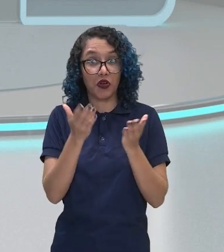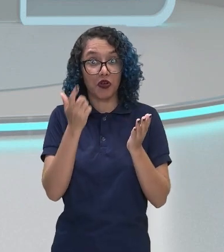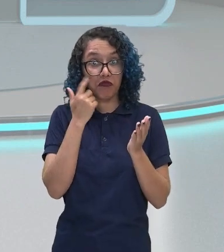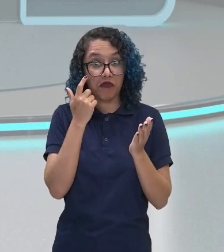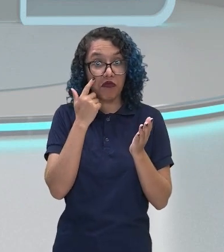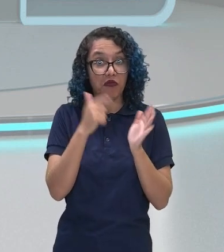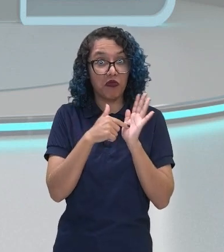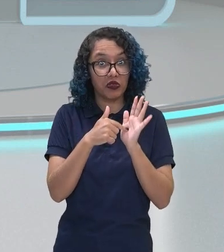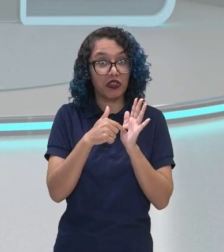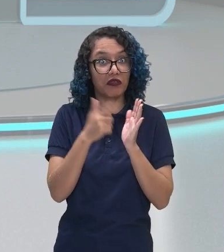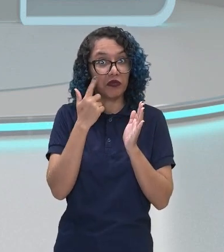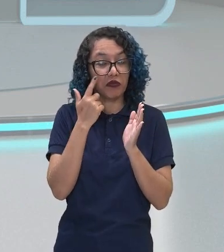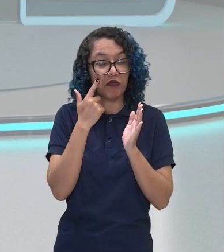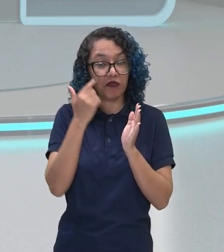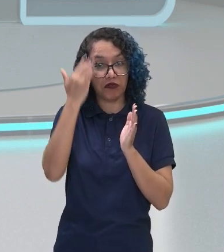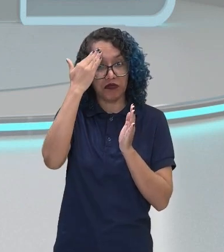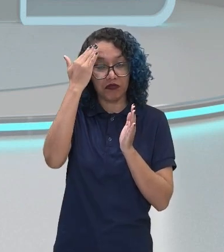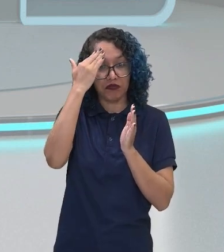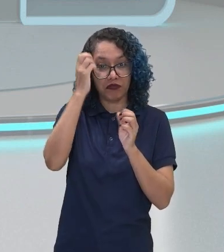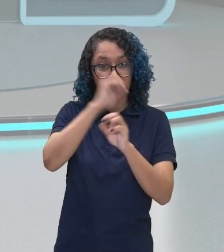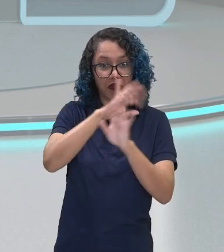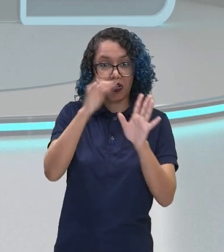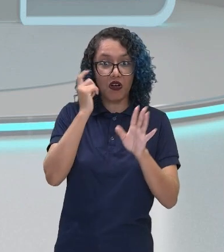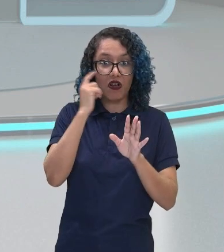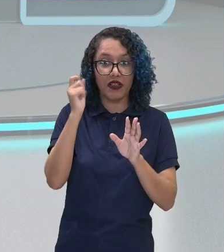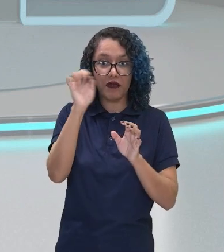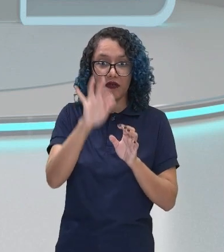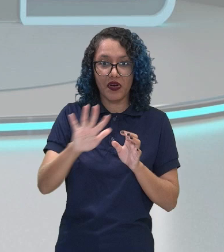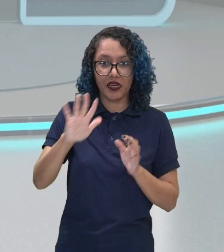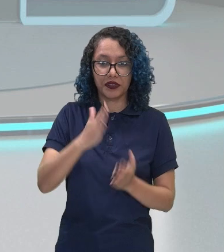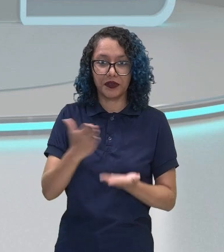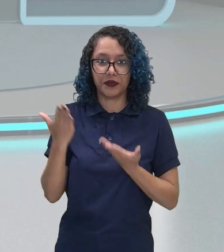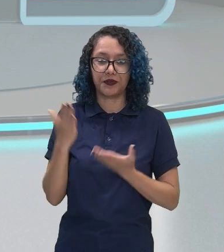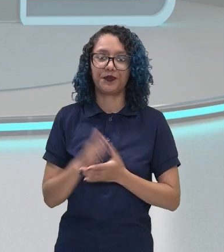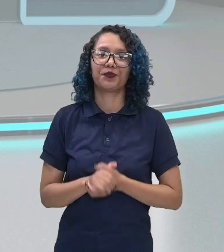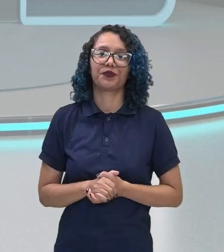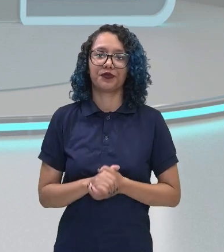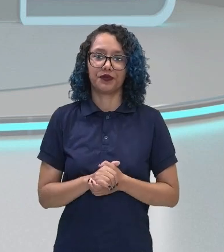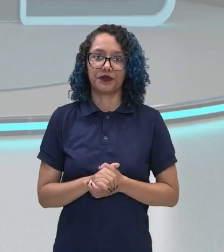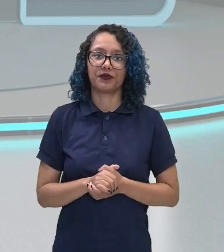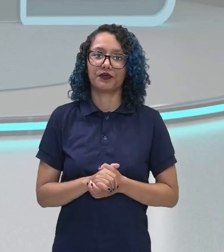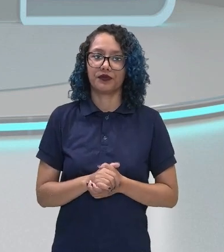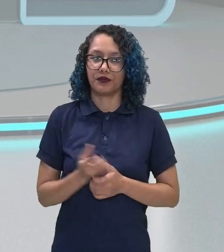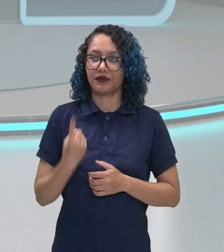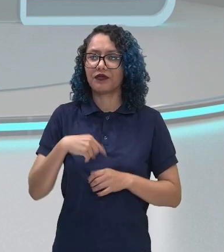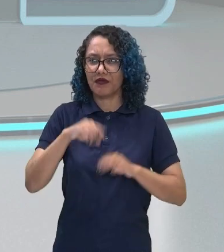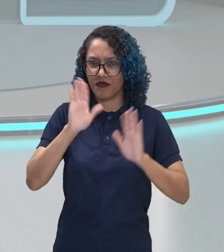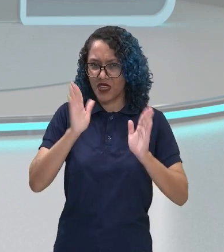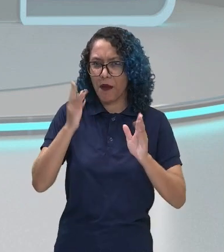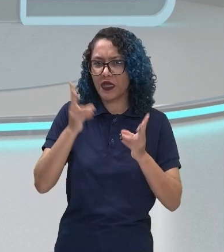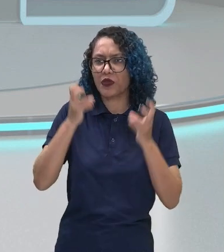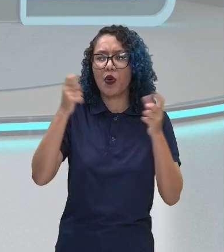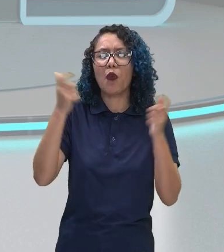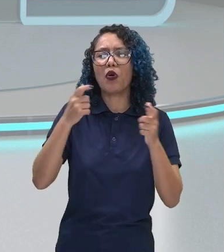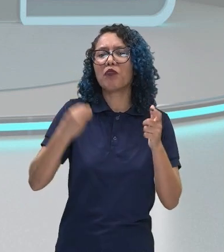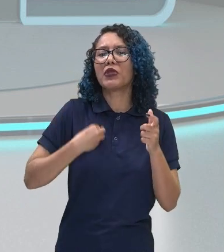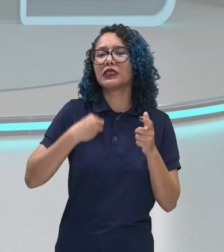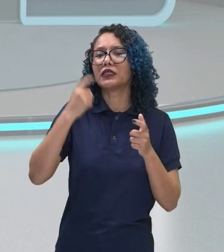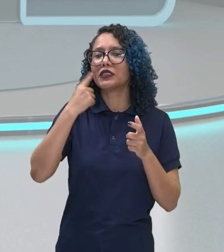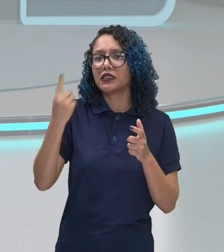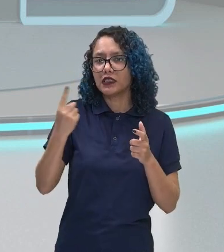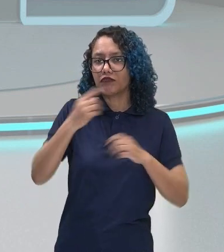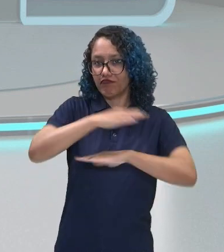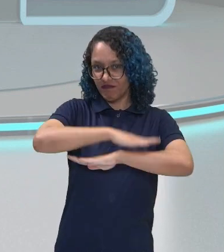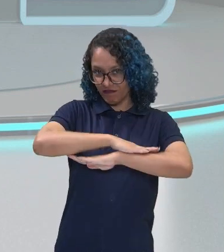entender isso um pouquinho melhor. Olha essas imagens. Nós já vimos lá no quadro da Mona Lisa, mas você já parou